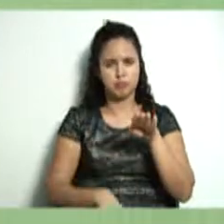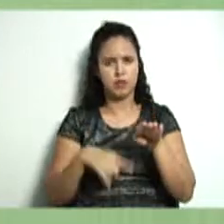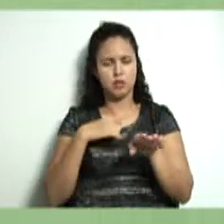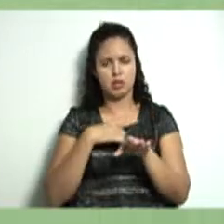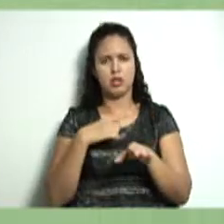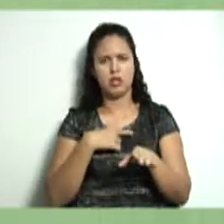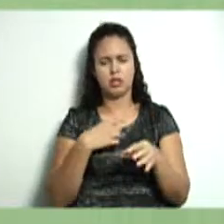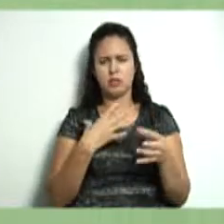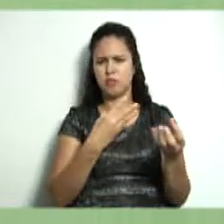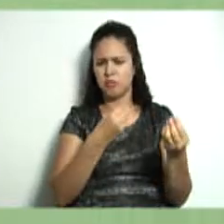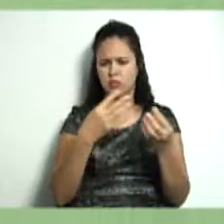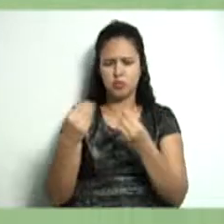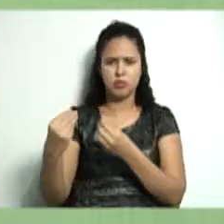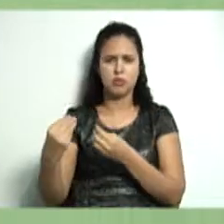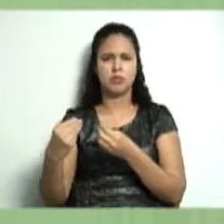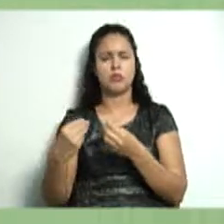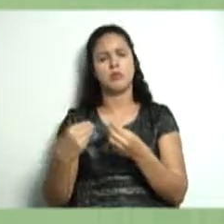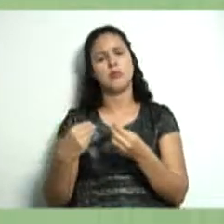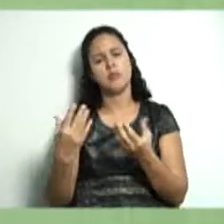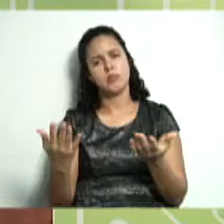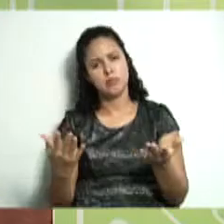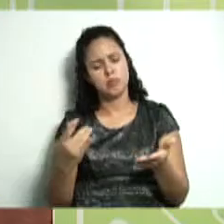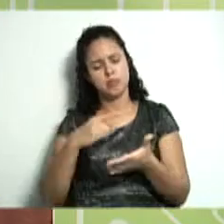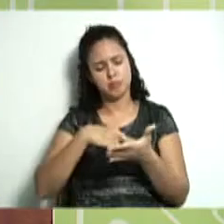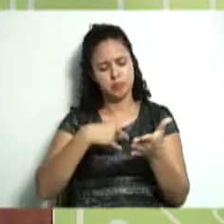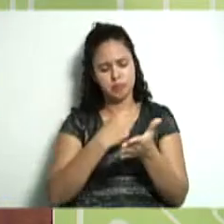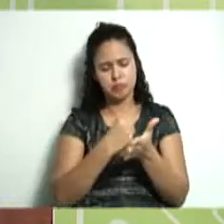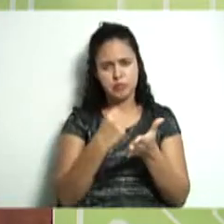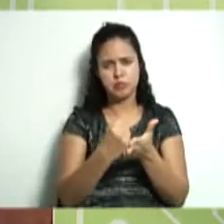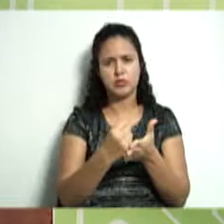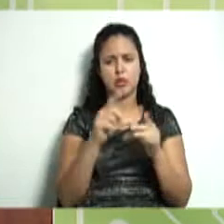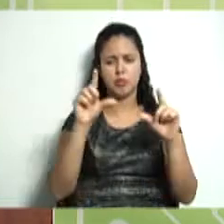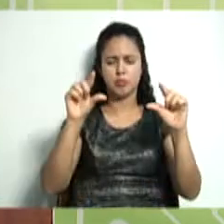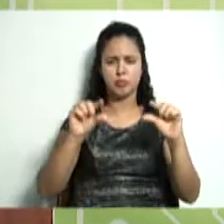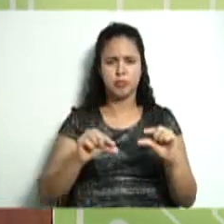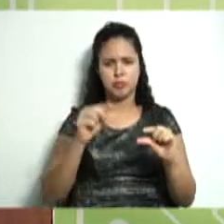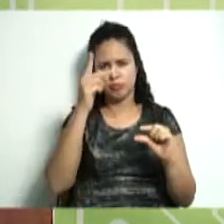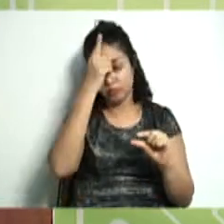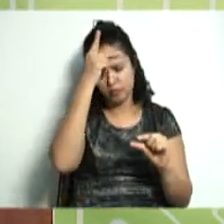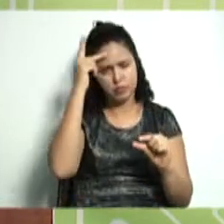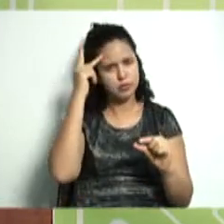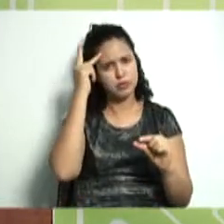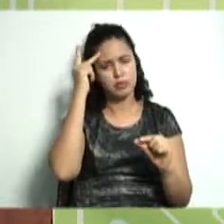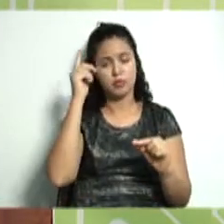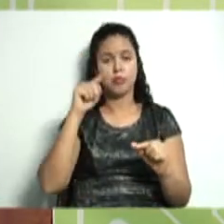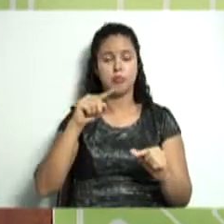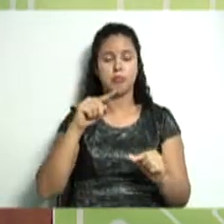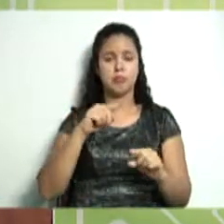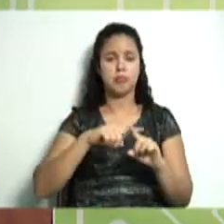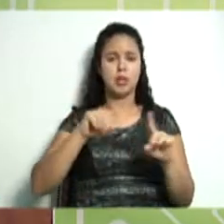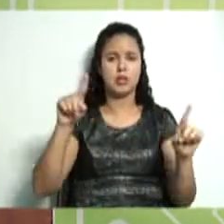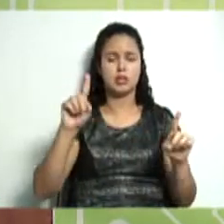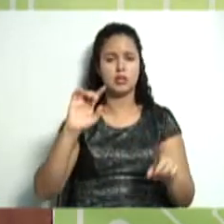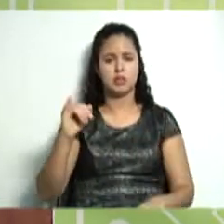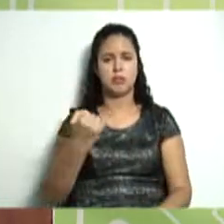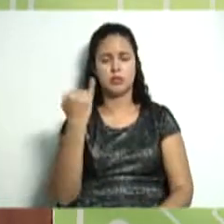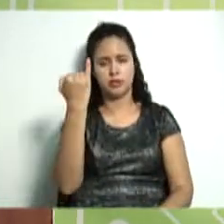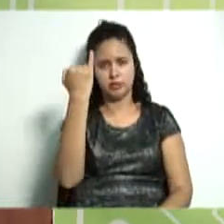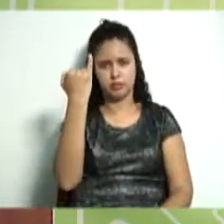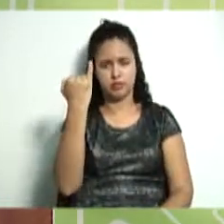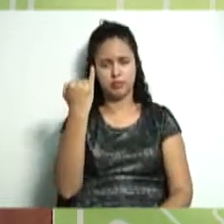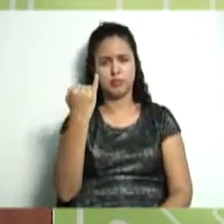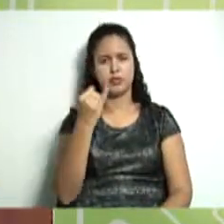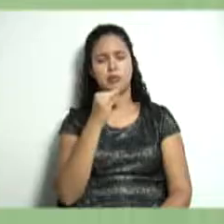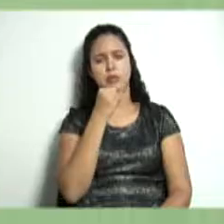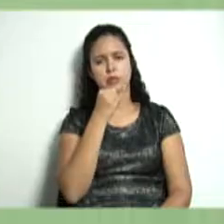outros ramos que não empregam tanto, mas também que são significativos dentro das cidades, dentro de uma dinâmica regional, que são